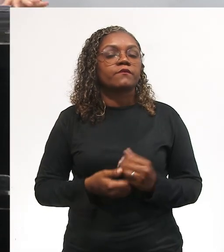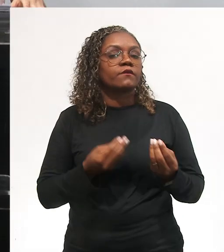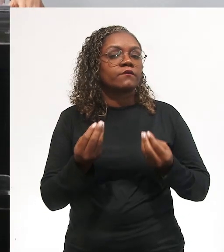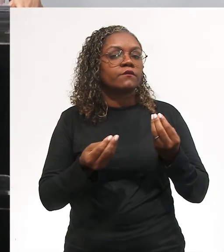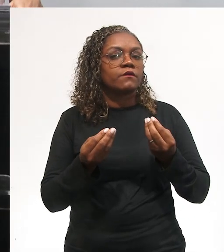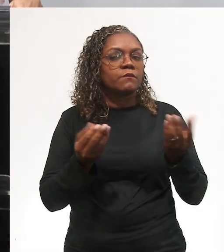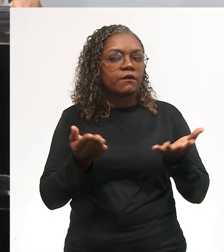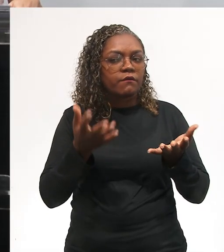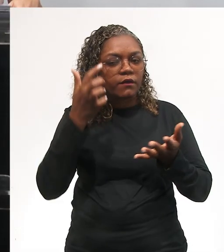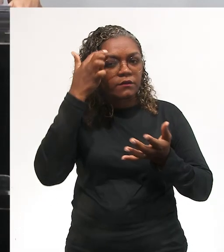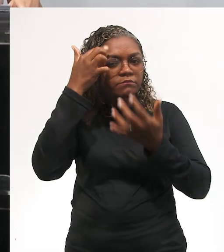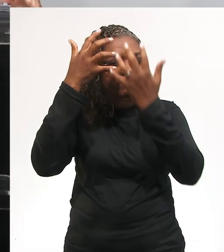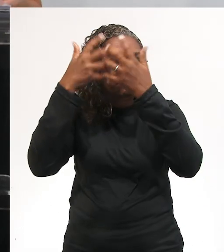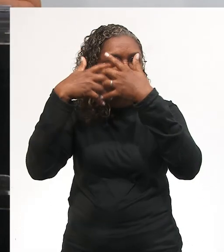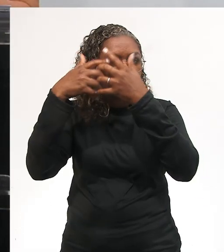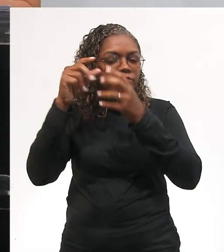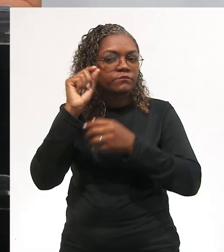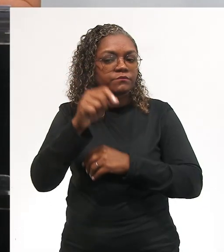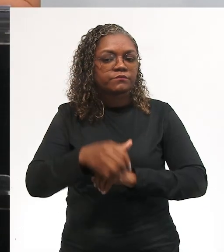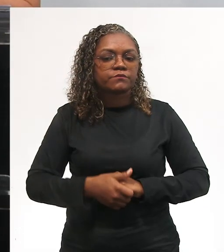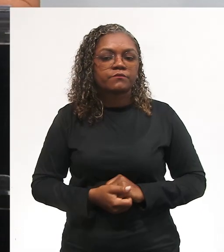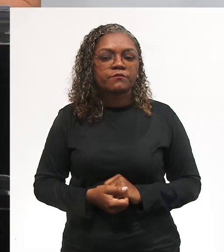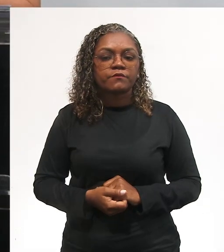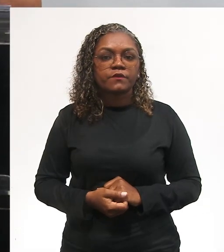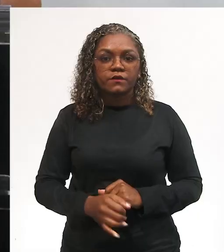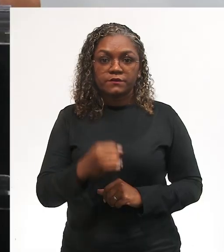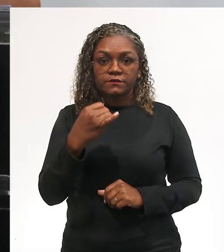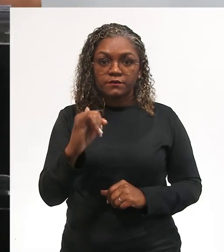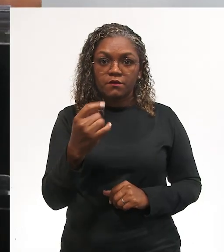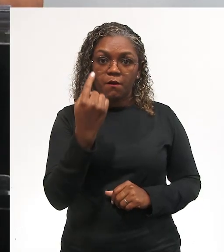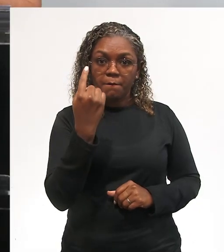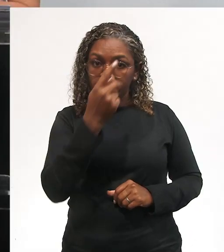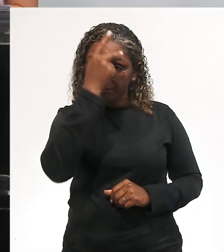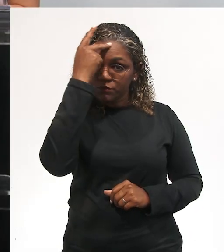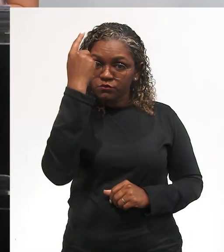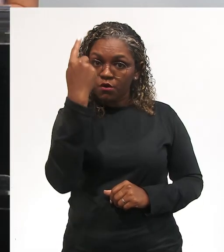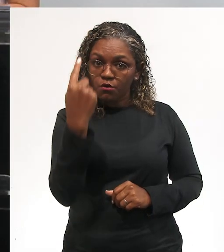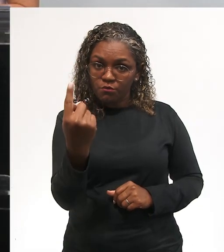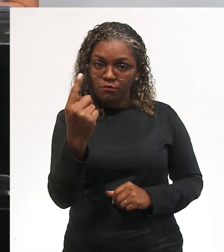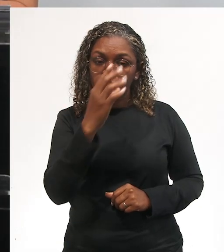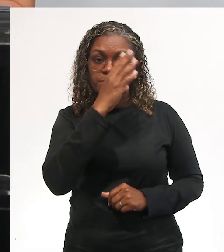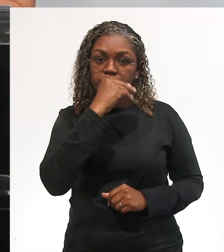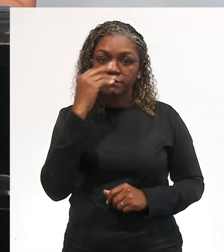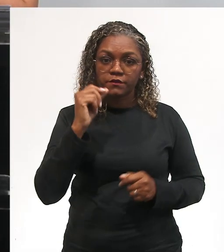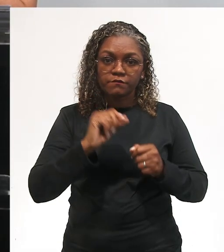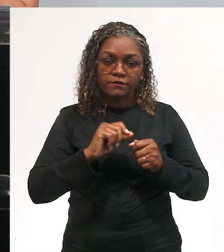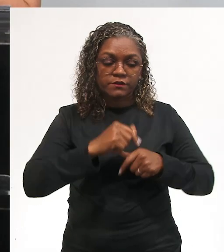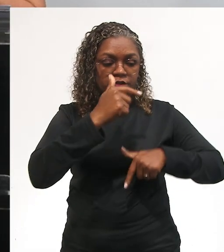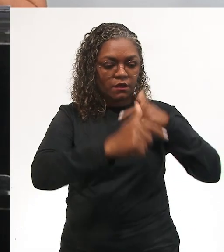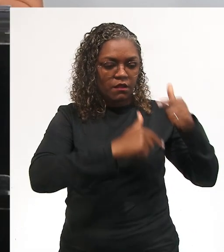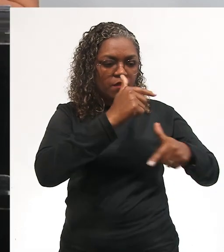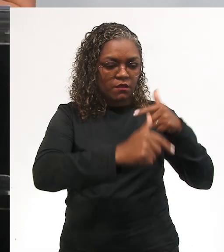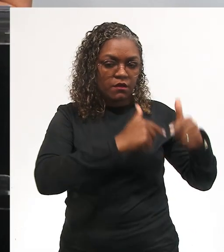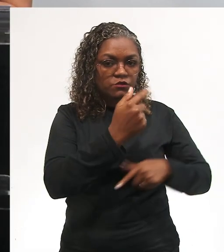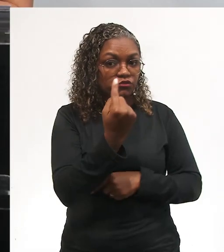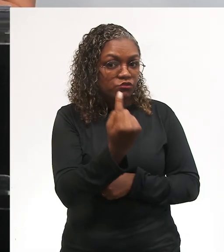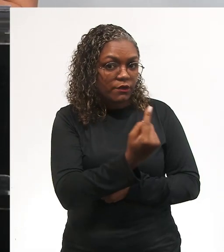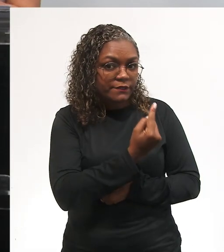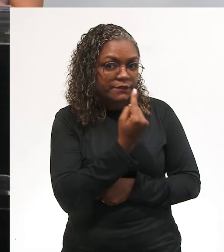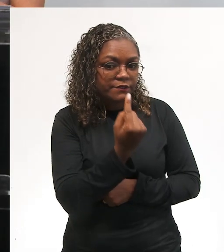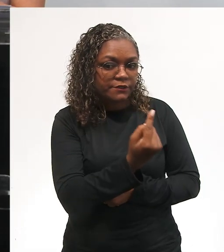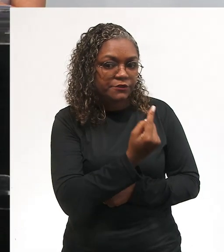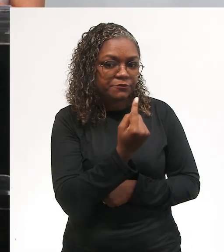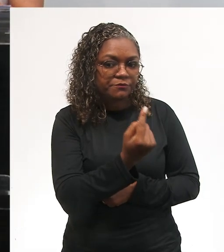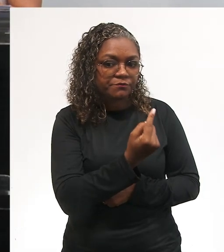podemos fazer, raciocinar aqui? Se eu tenho um funcionário trabalhando nessa obra da minha casa e ele